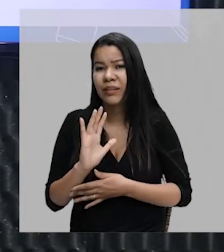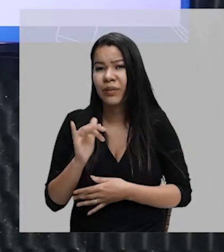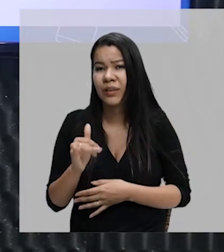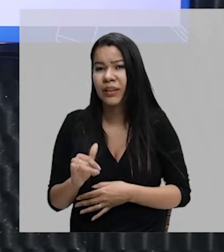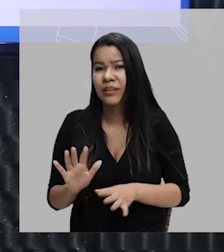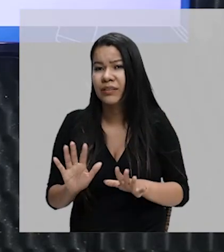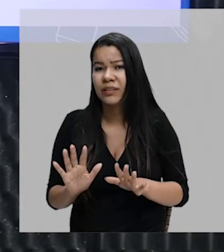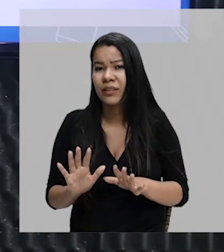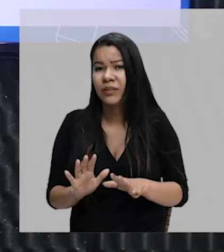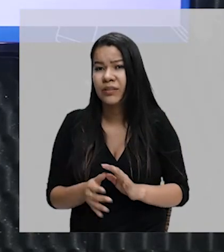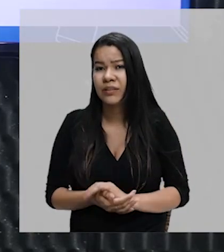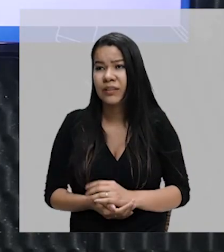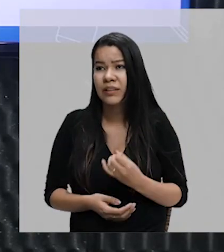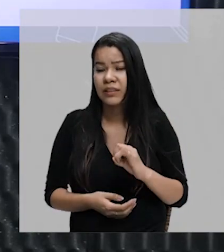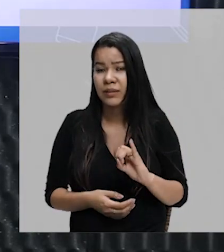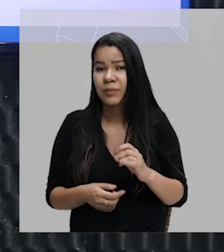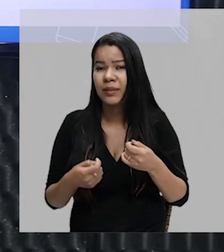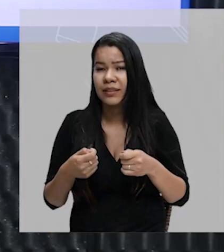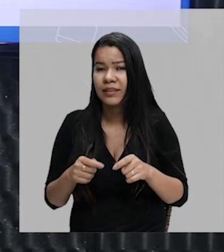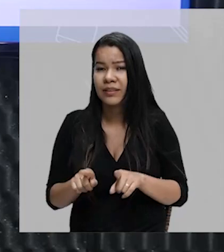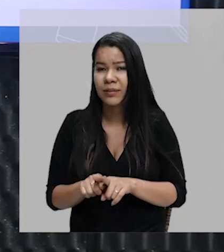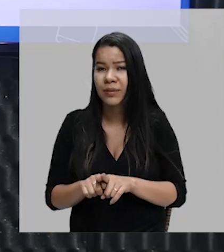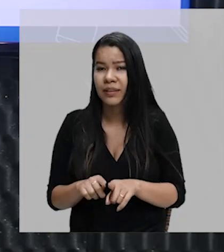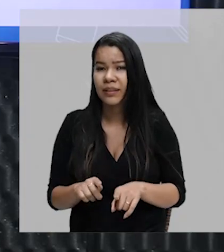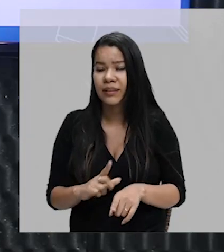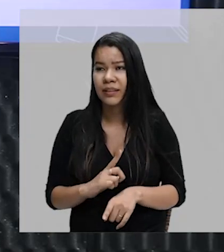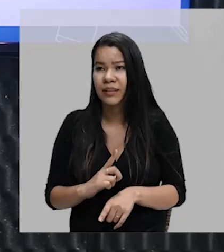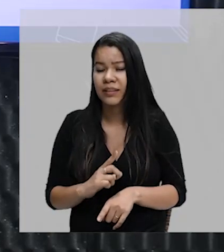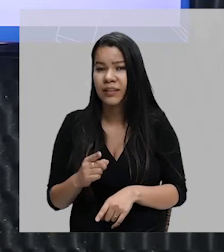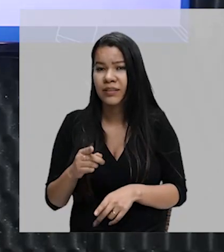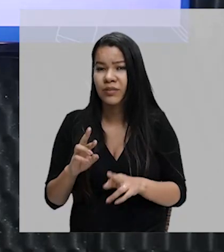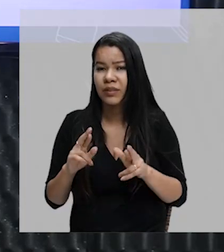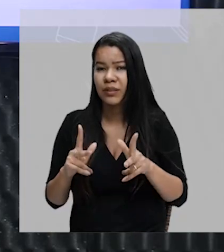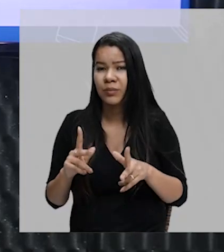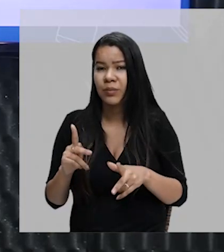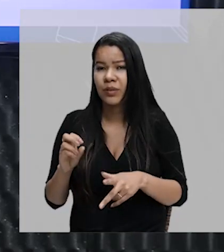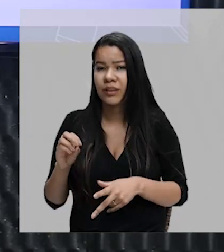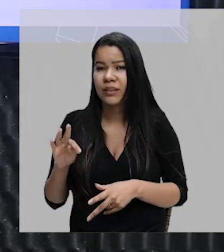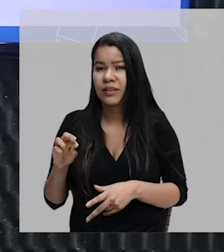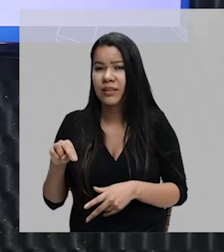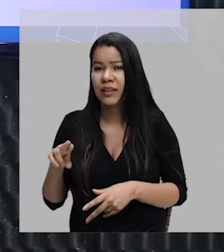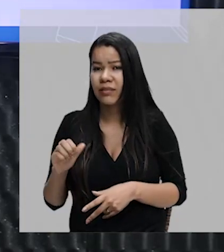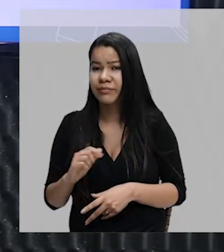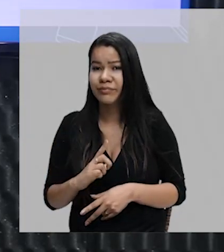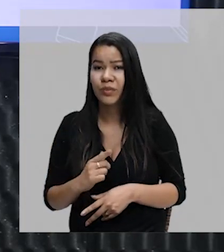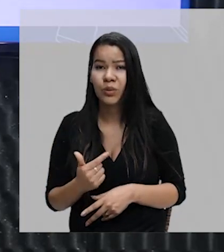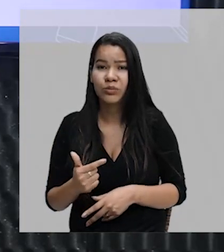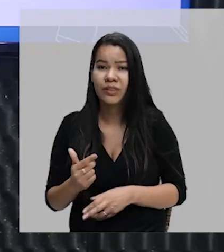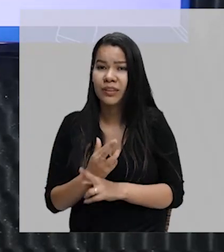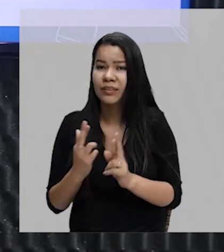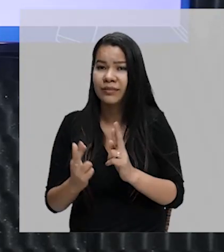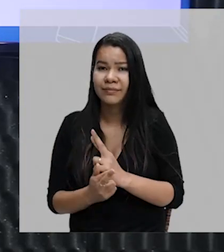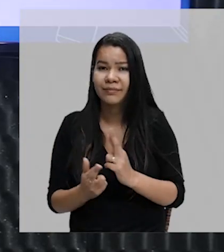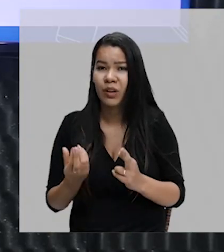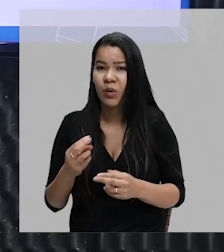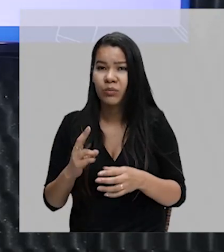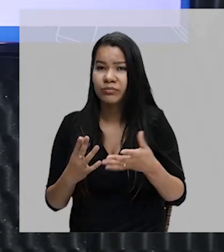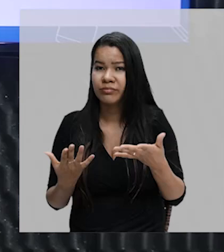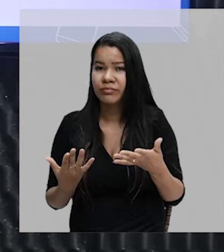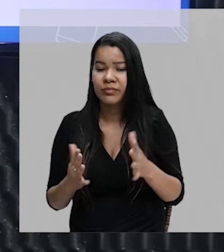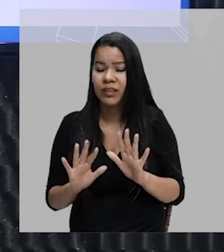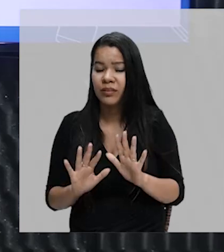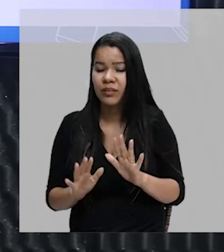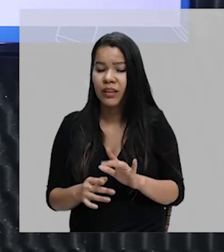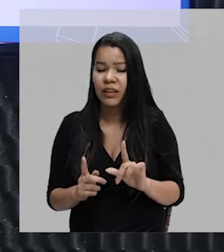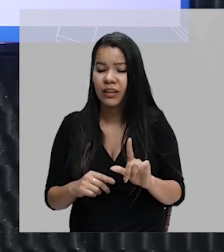Tá certo? Sendo que dele tem que nascer também essa DDP, essa diferença de potencial. Então não tem lógica nisso. Até como na letra D